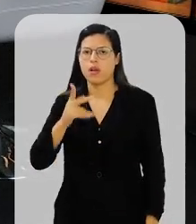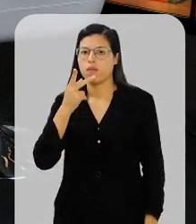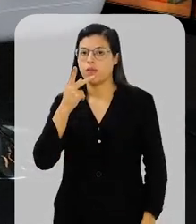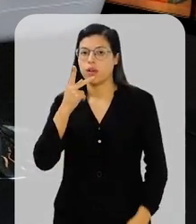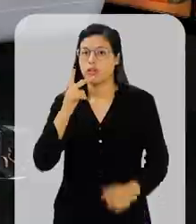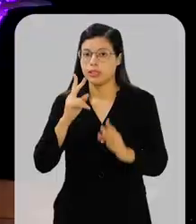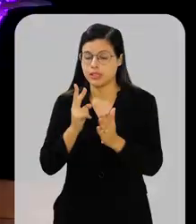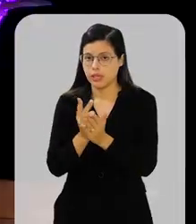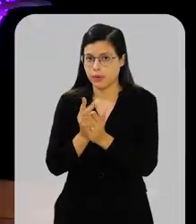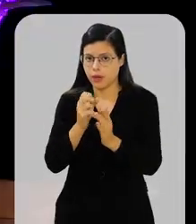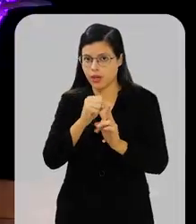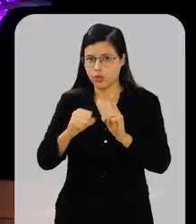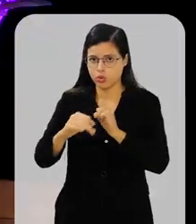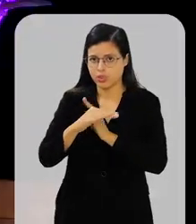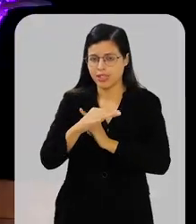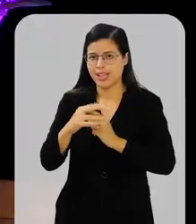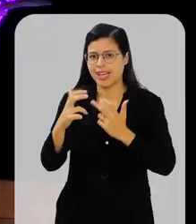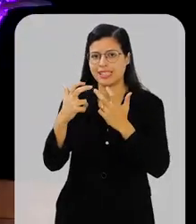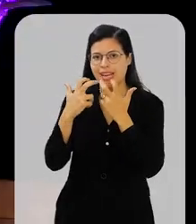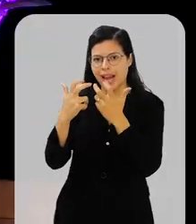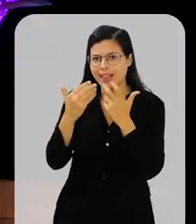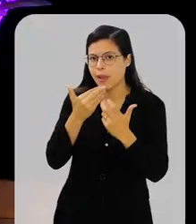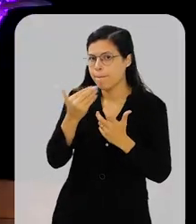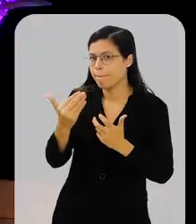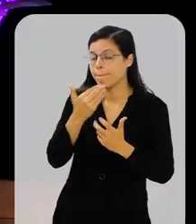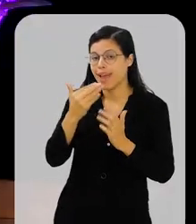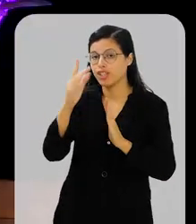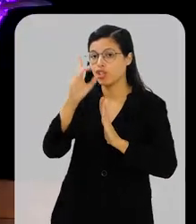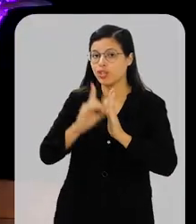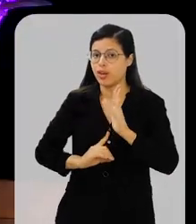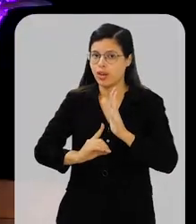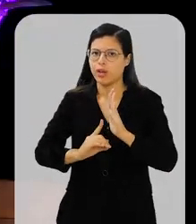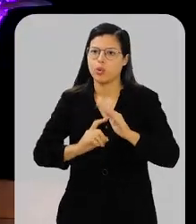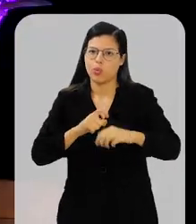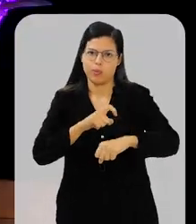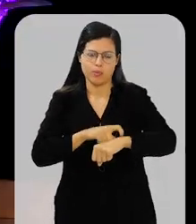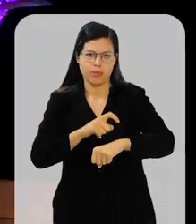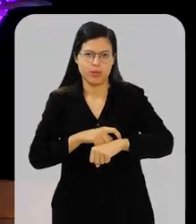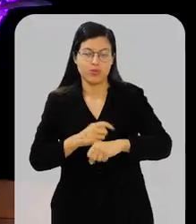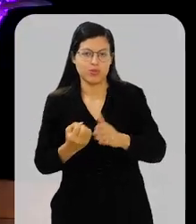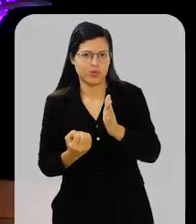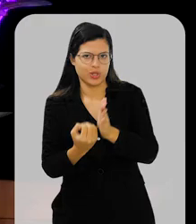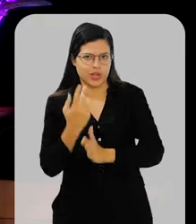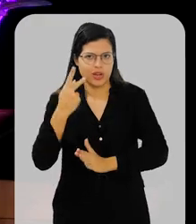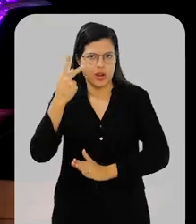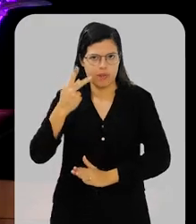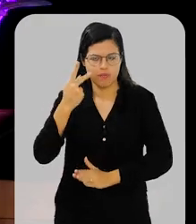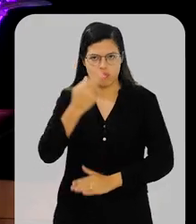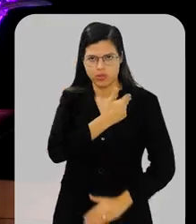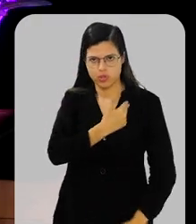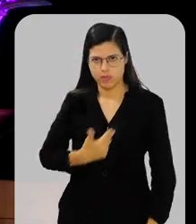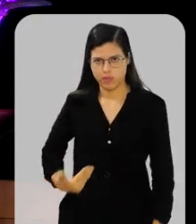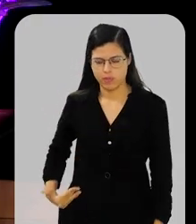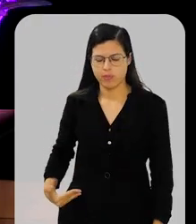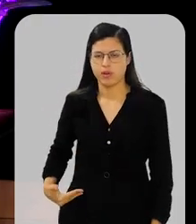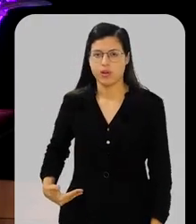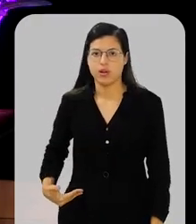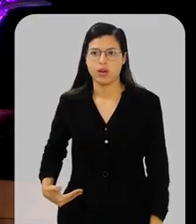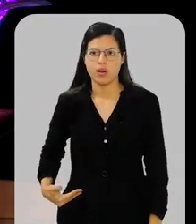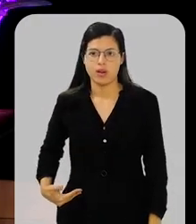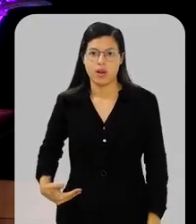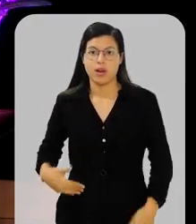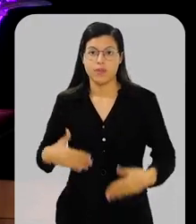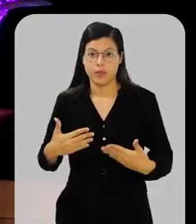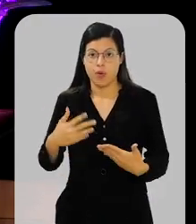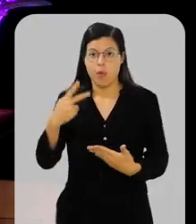que a sociedade clama por direitos, é hora de construir políticas públicas. Então, a